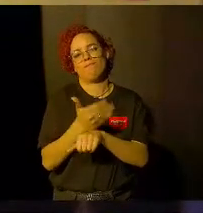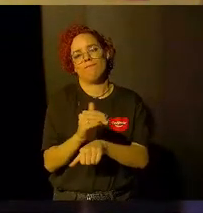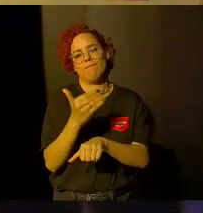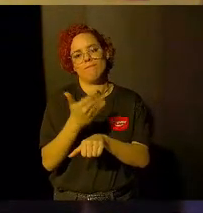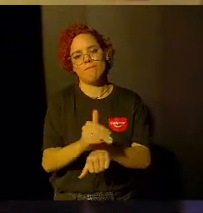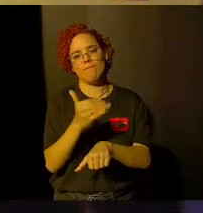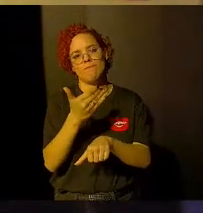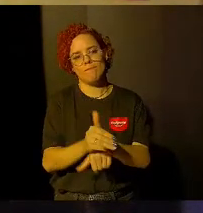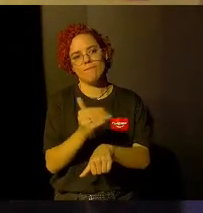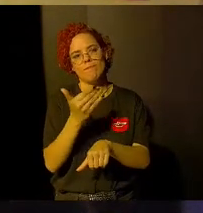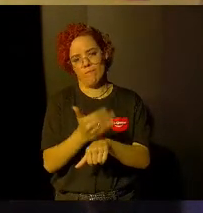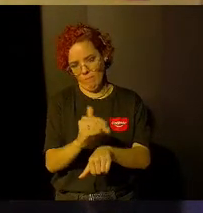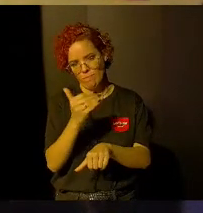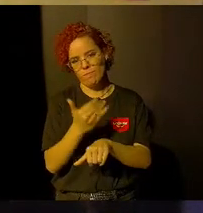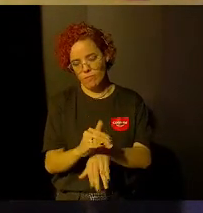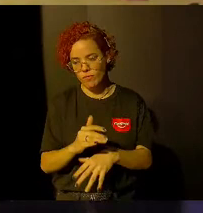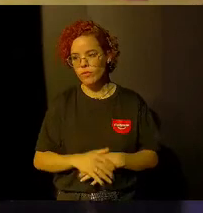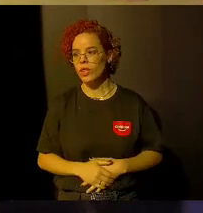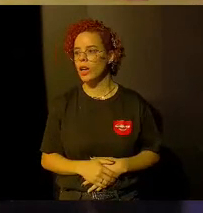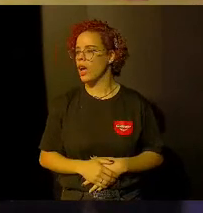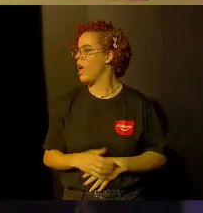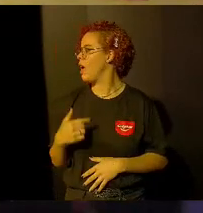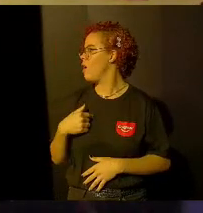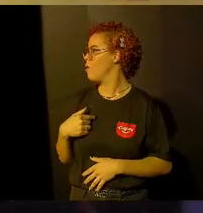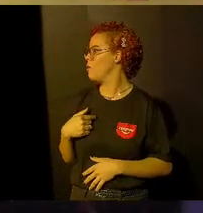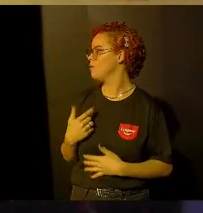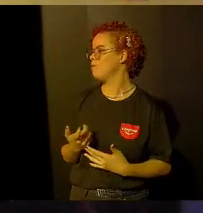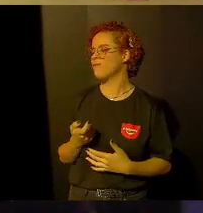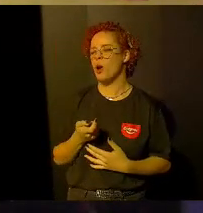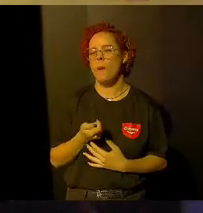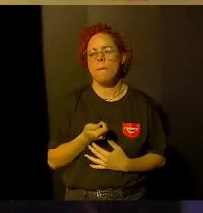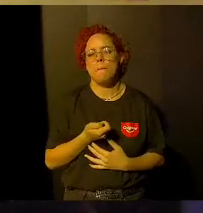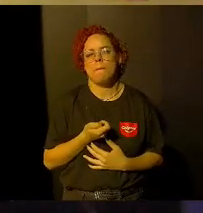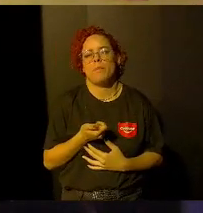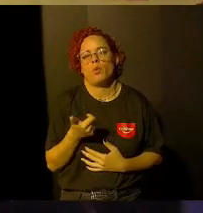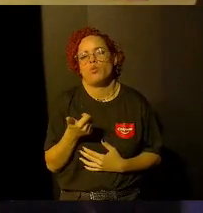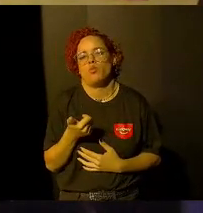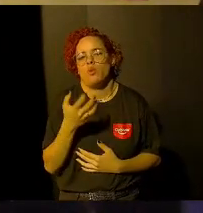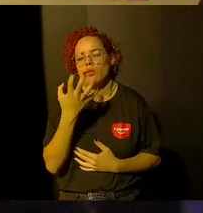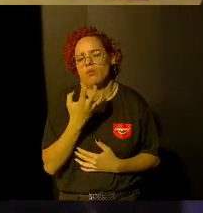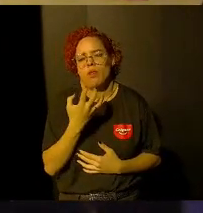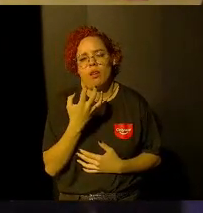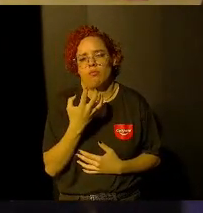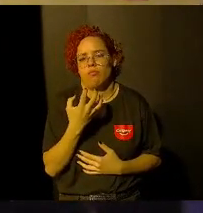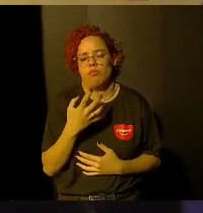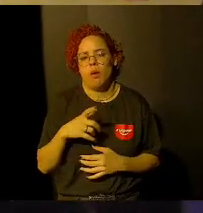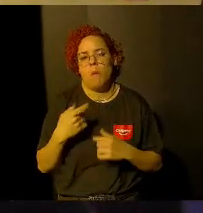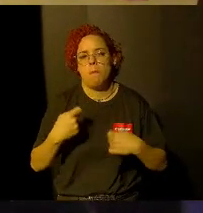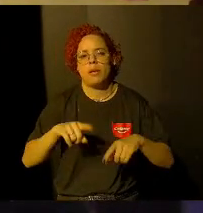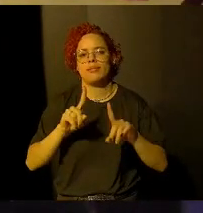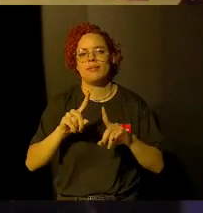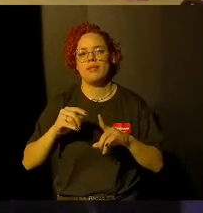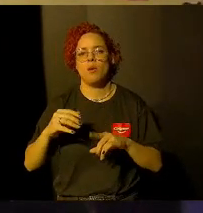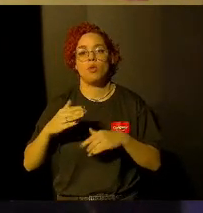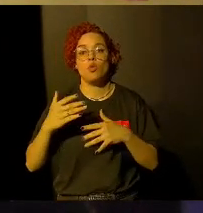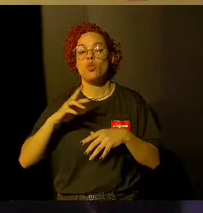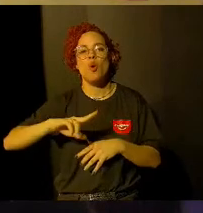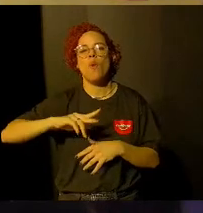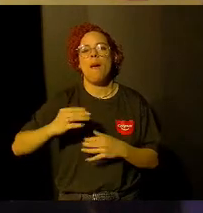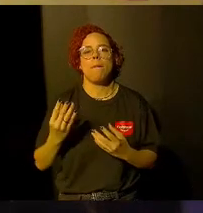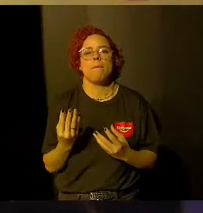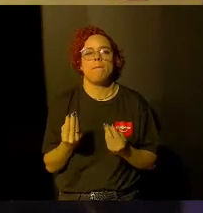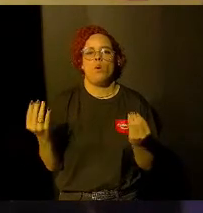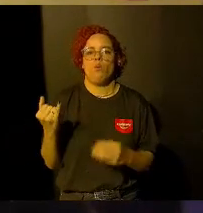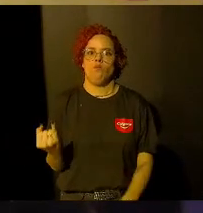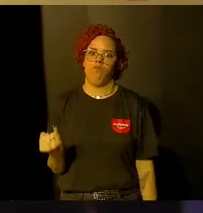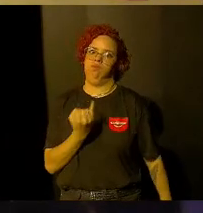Eu levo tudo um pouco a sério porque não é assim tão importante aquilo que